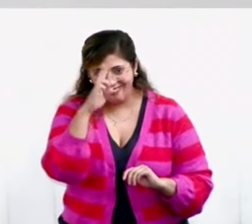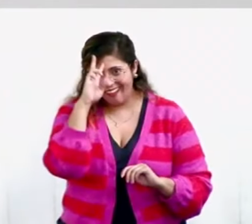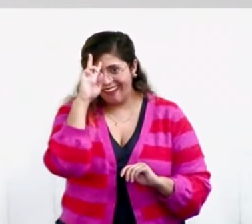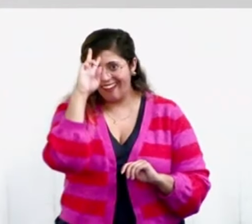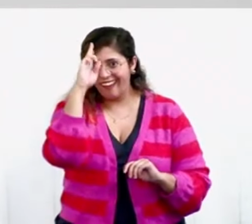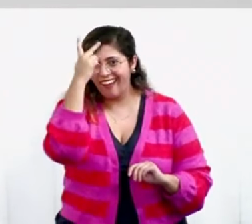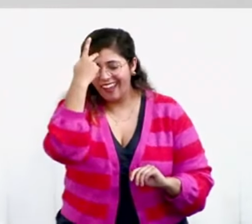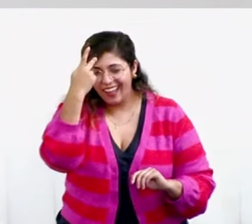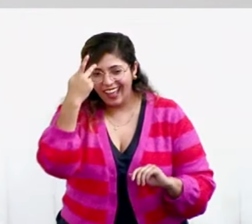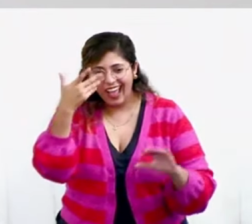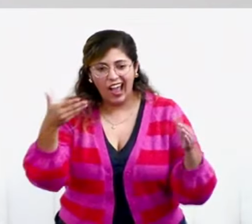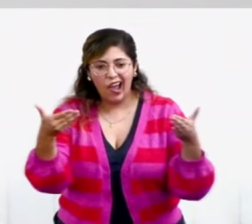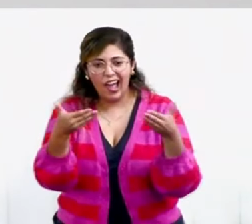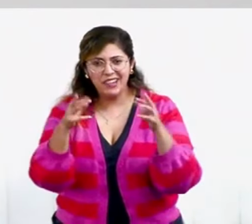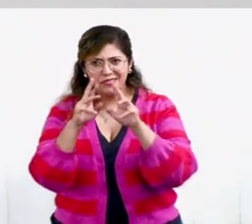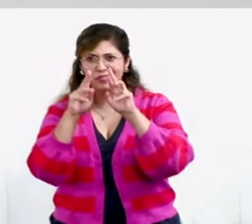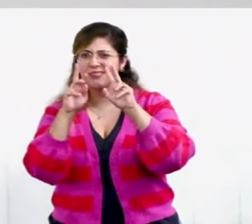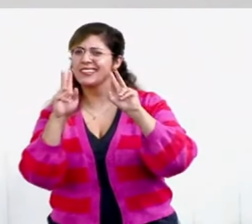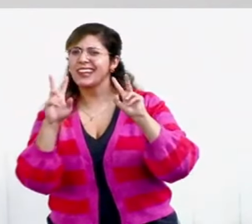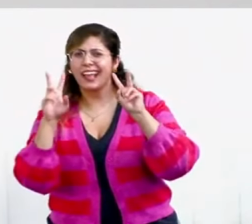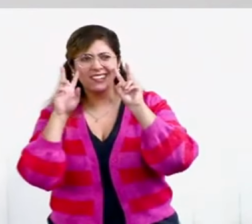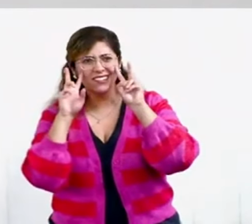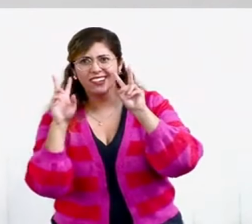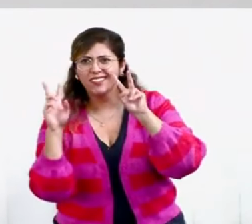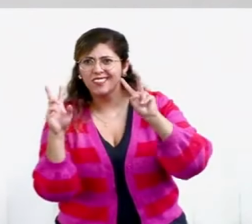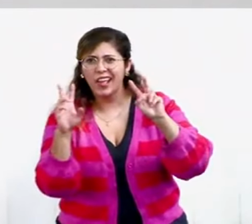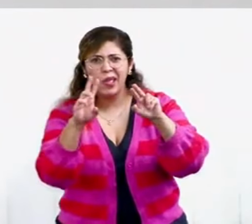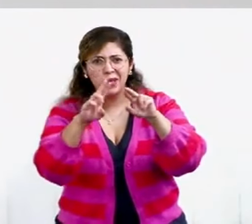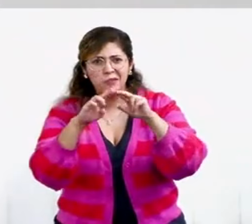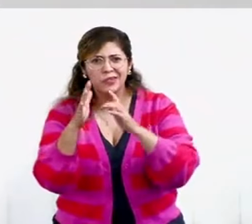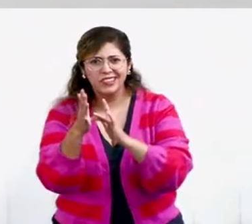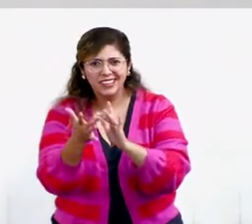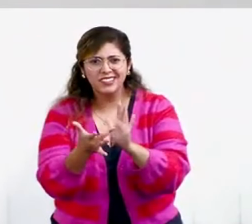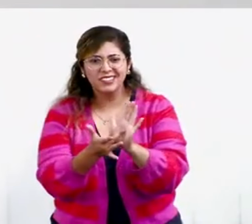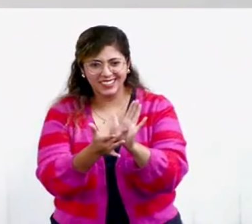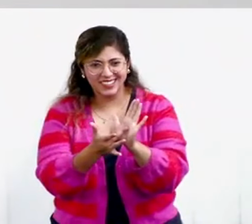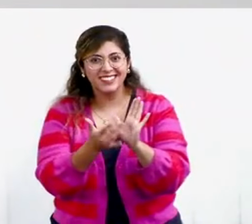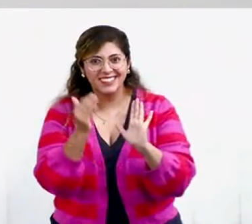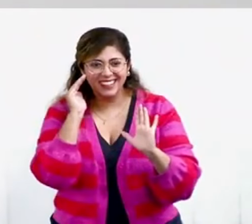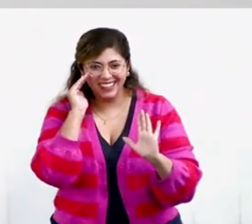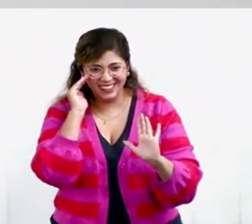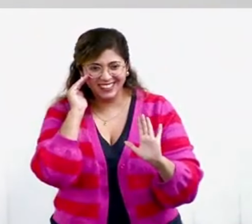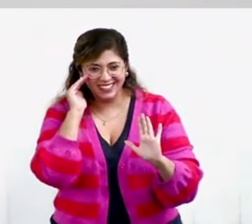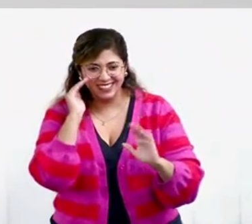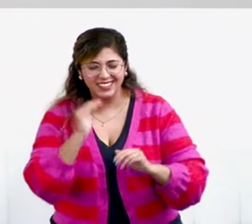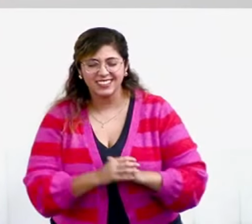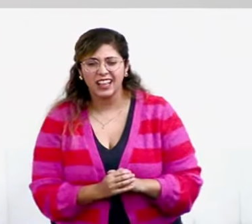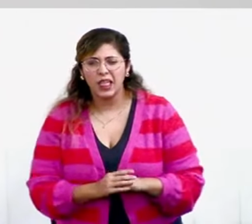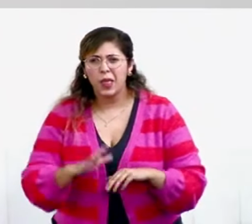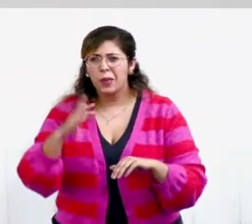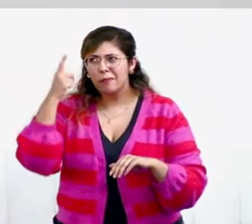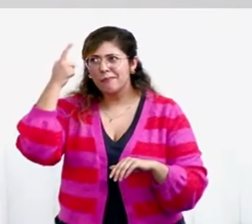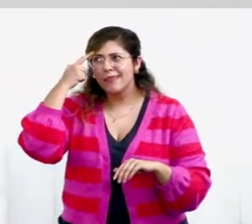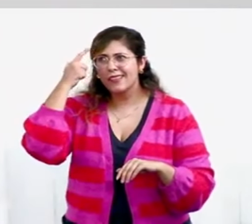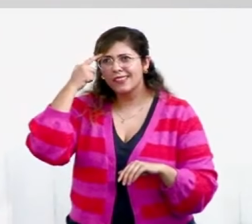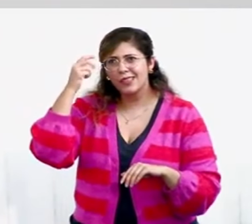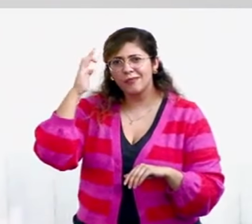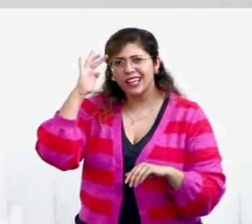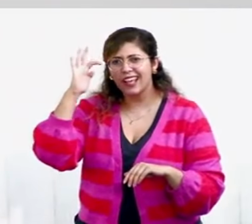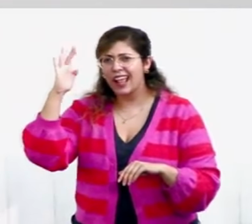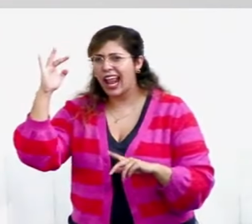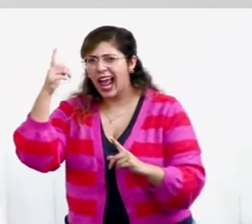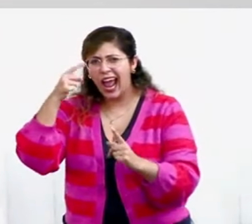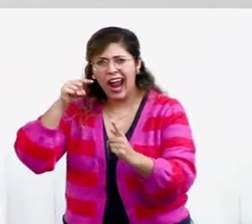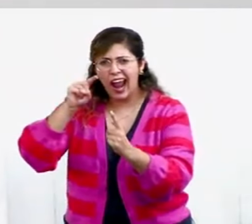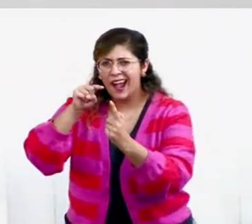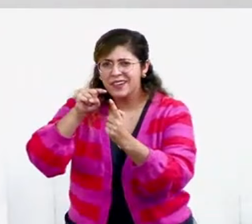sua cosmovisão passa a ser cristã e não pagã. Os seus pensamentos vão apontar para as virtudes,